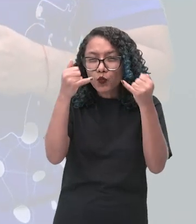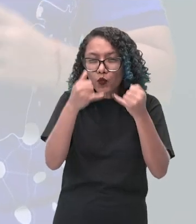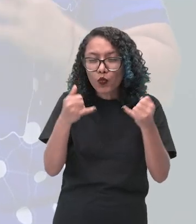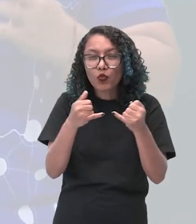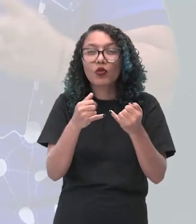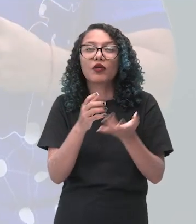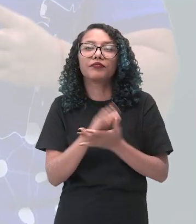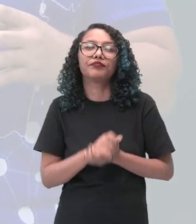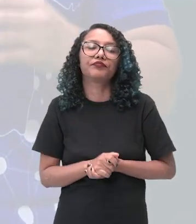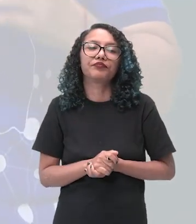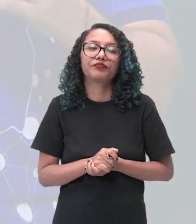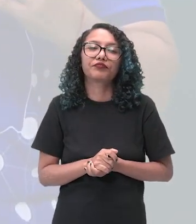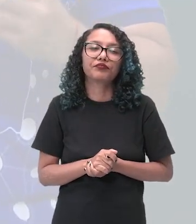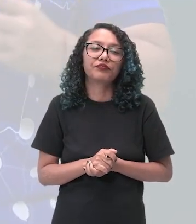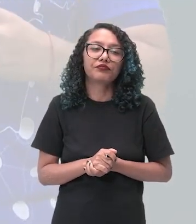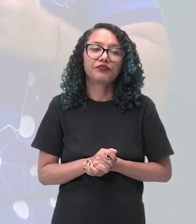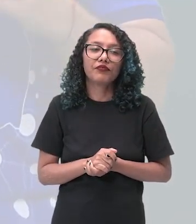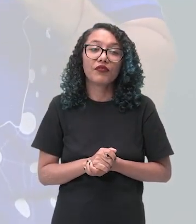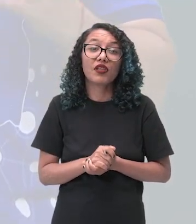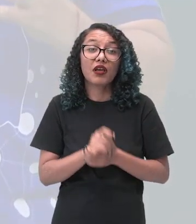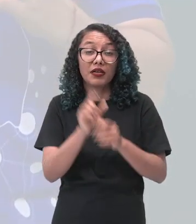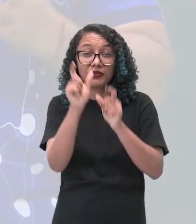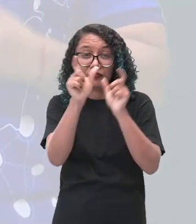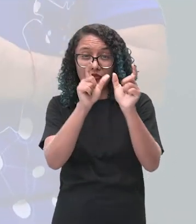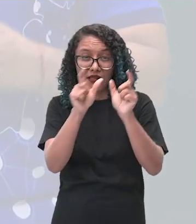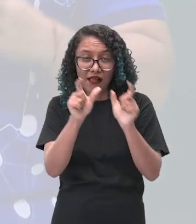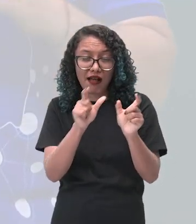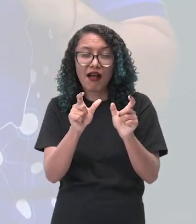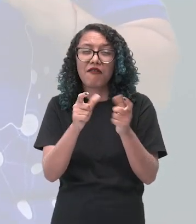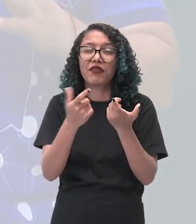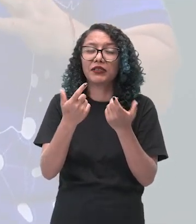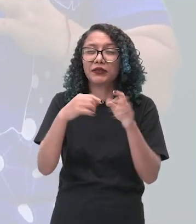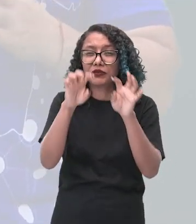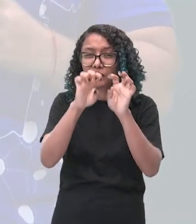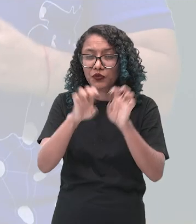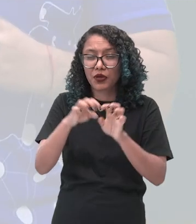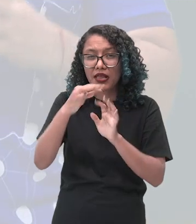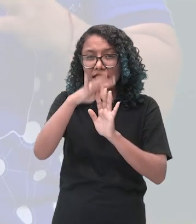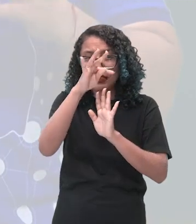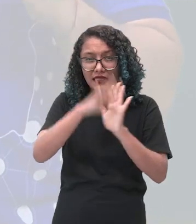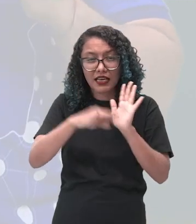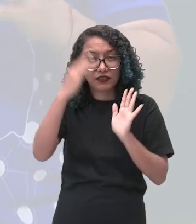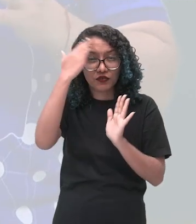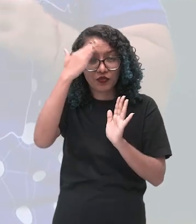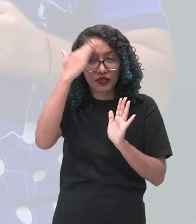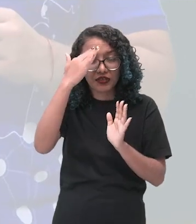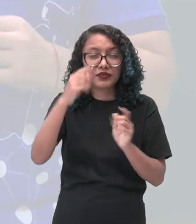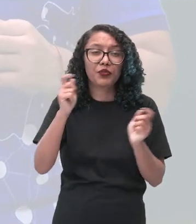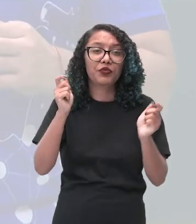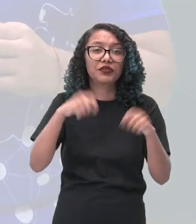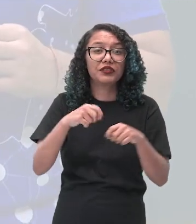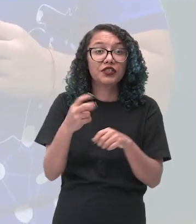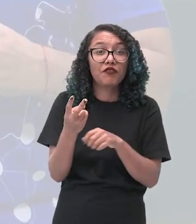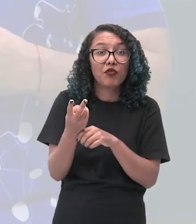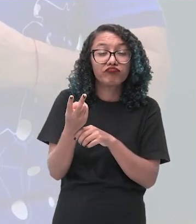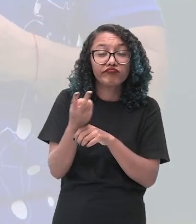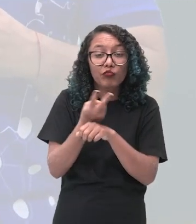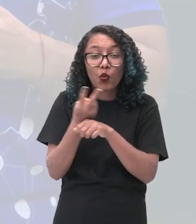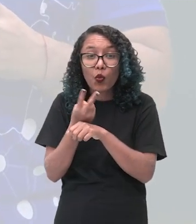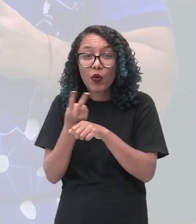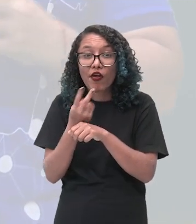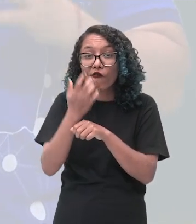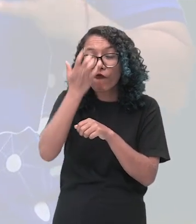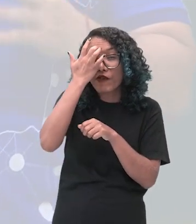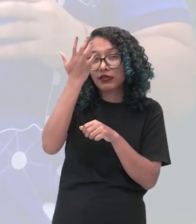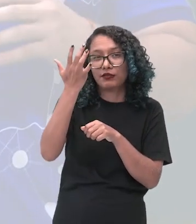as informações encontradas e compreenda a estrutura do texto para facilitar a busca. Então, scanning